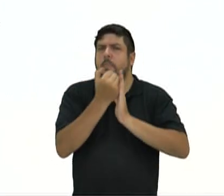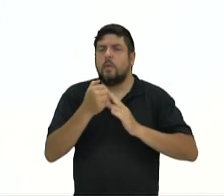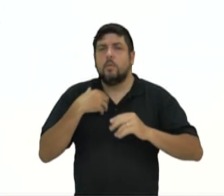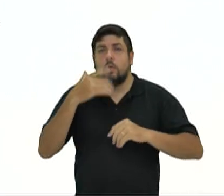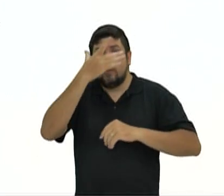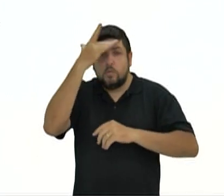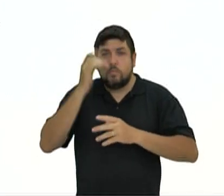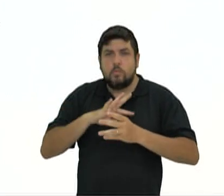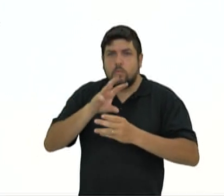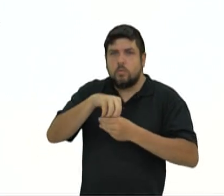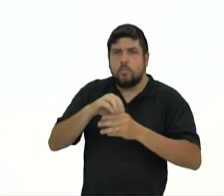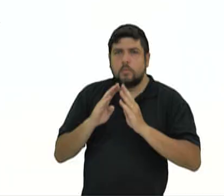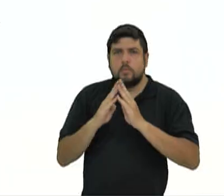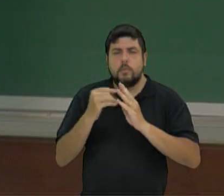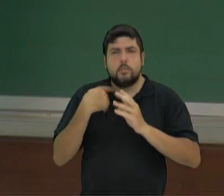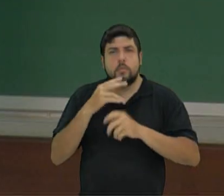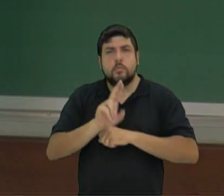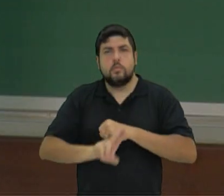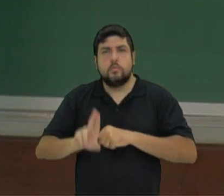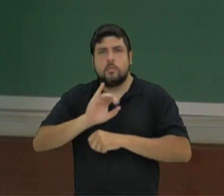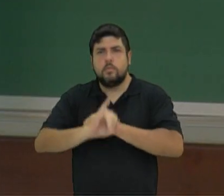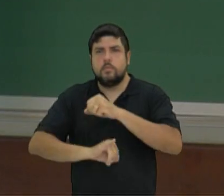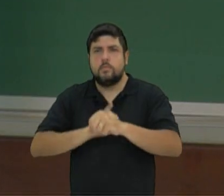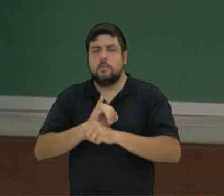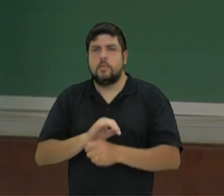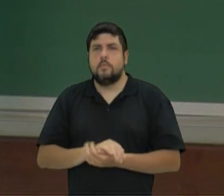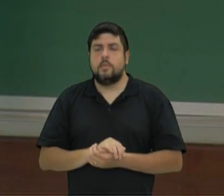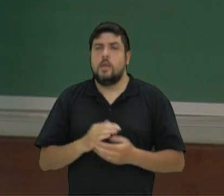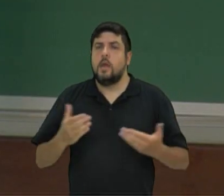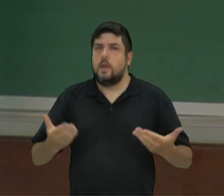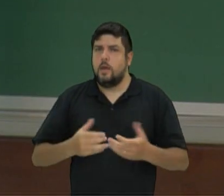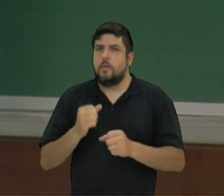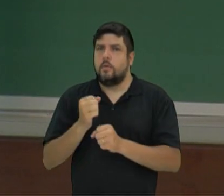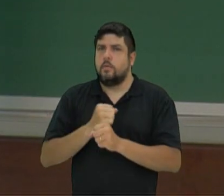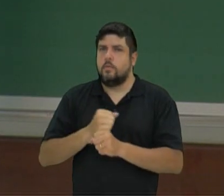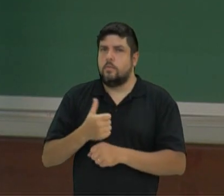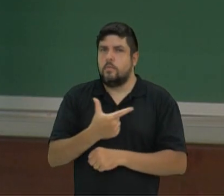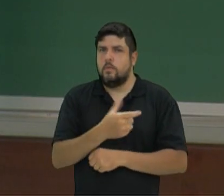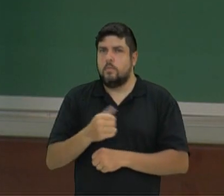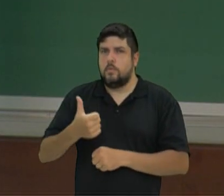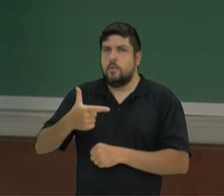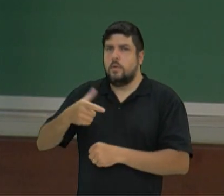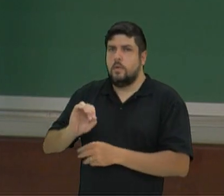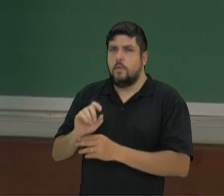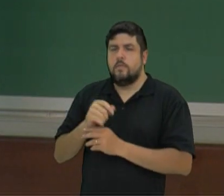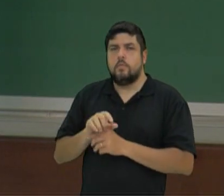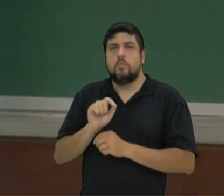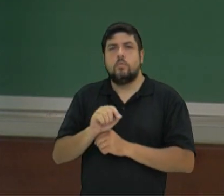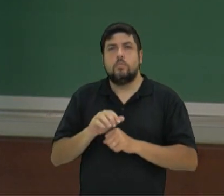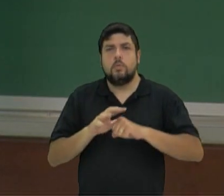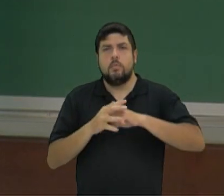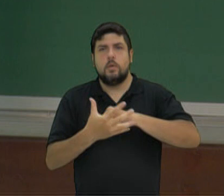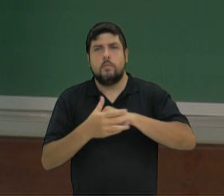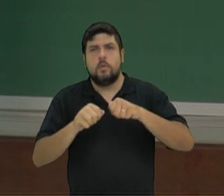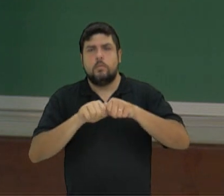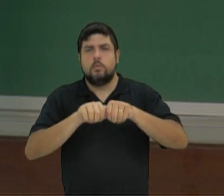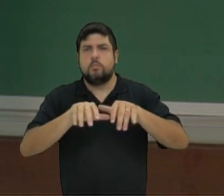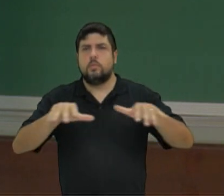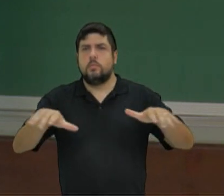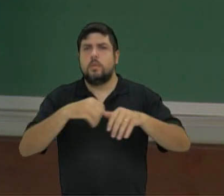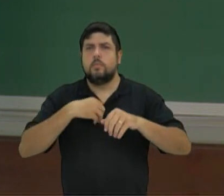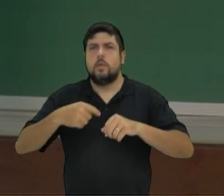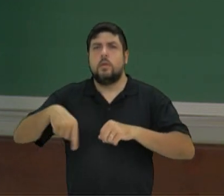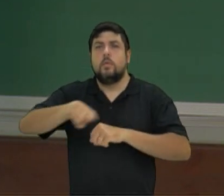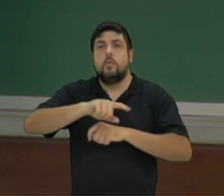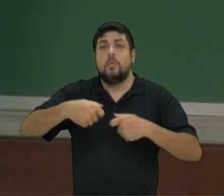casa usando a internet. Muito mais, né, nesse ano de 2020, aí com a pandemia, onde nós temos